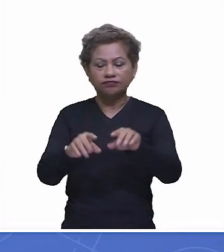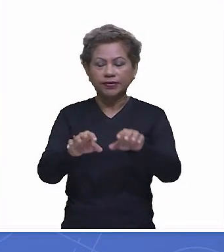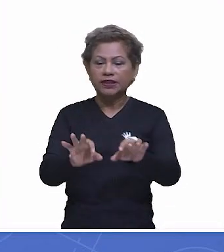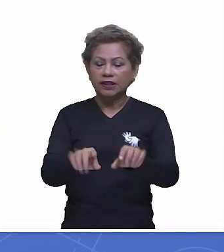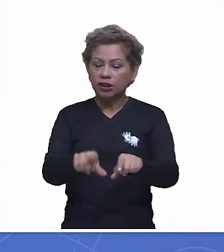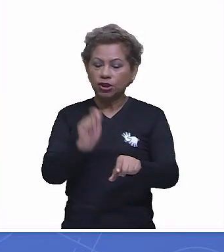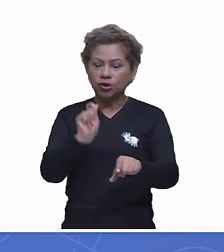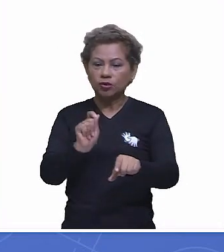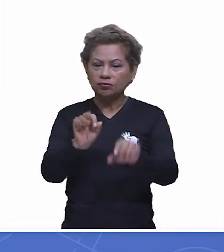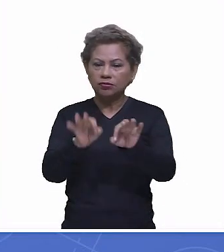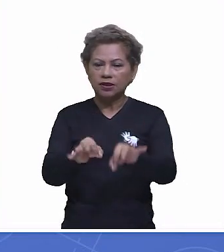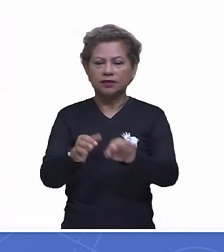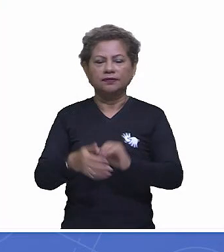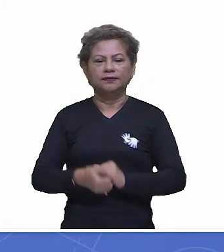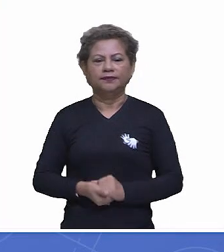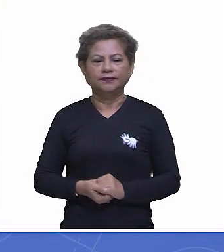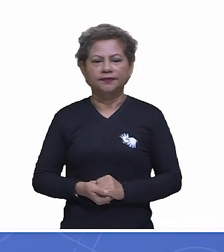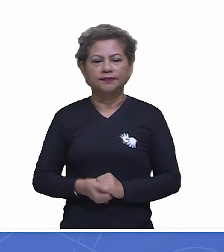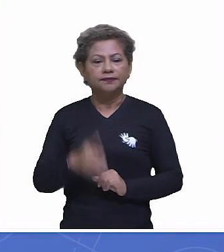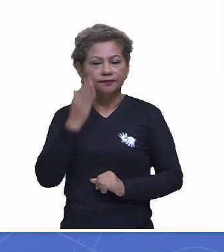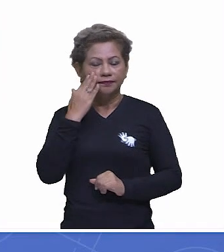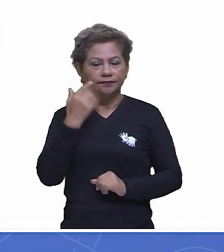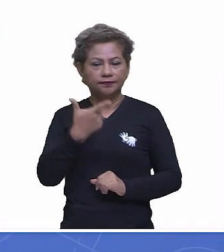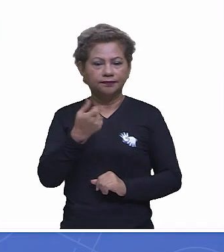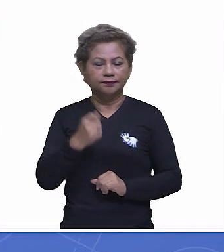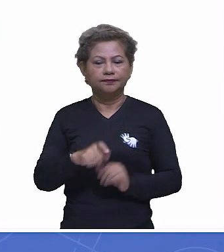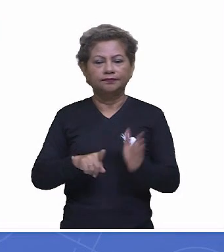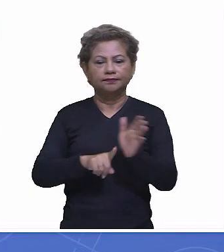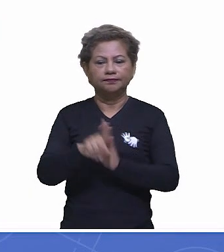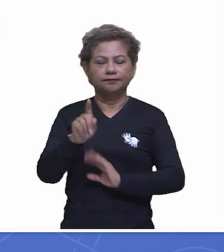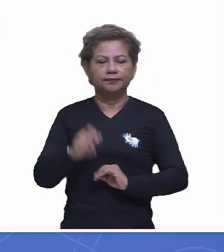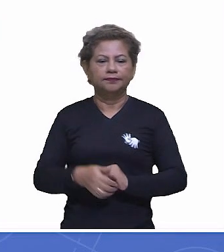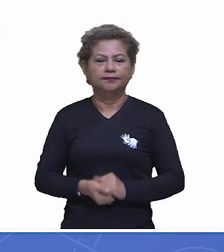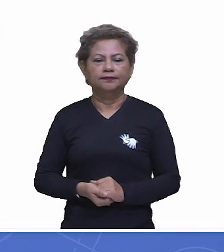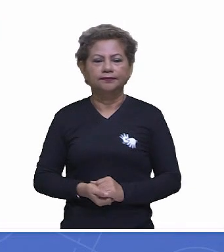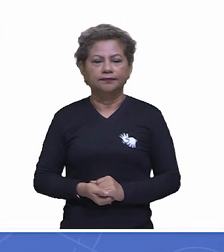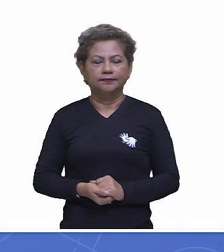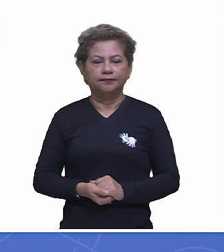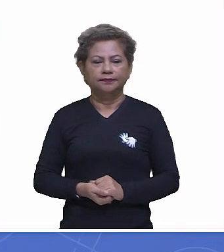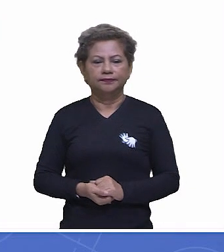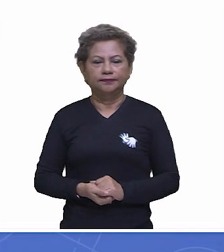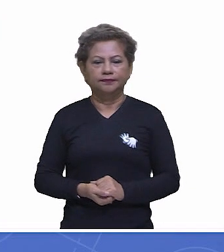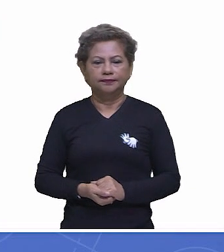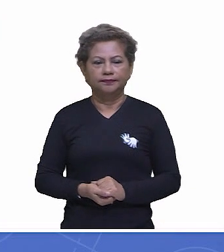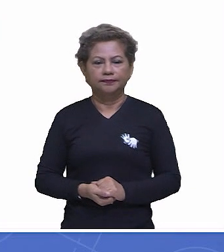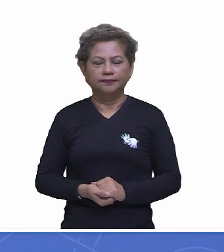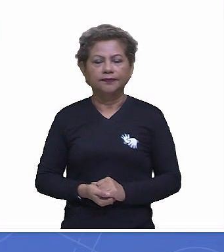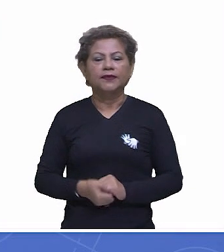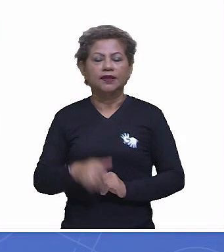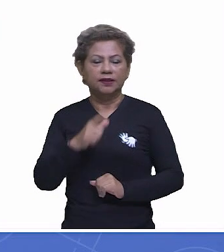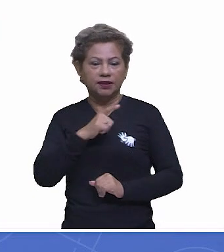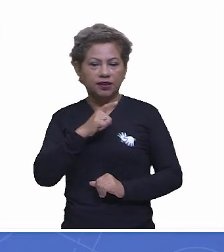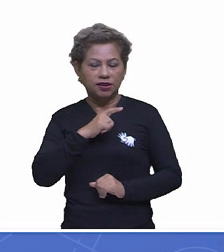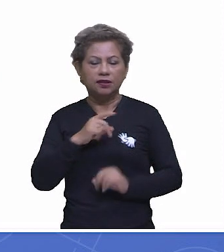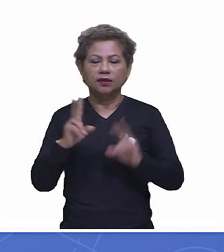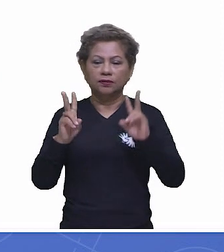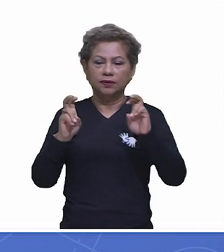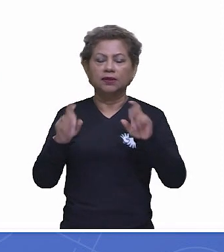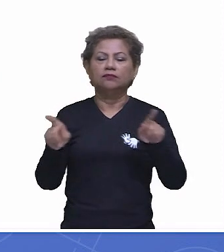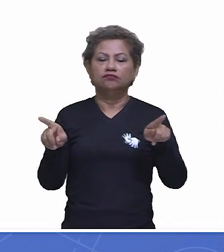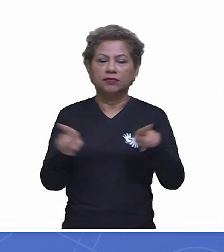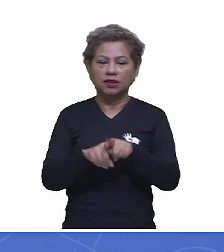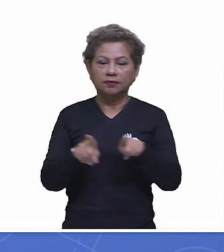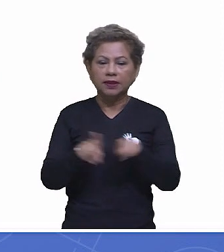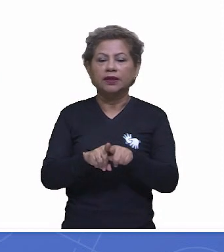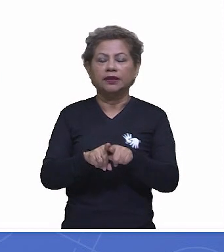tipográfica. Vamos agora para a nossa questão 20, olha só. Na questão 20, então, nós temos a seguinte